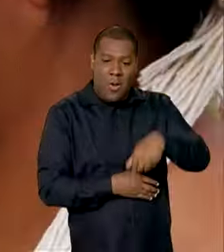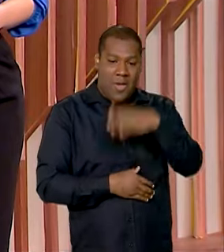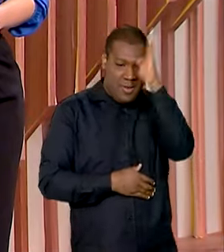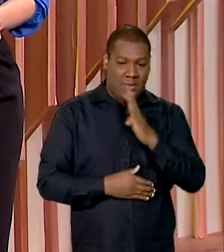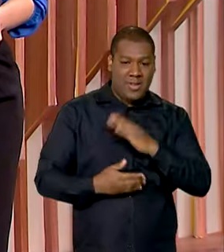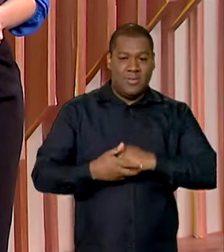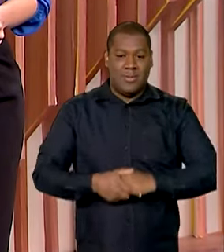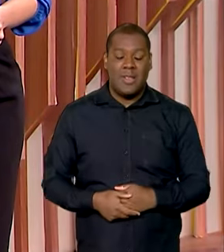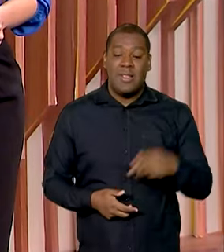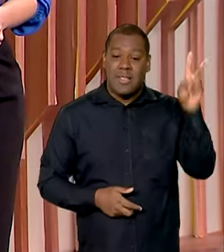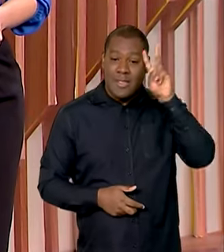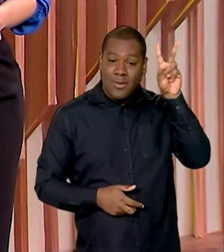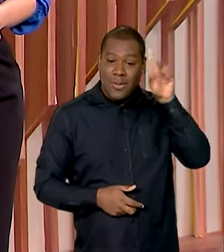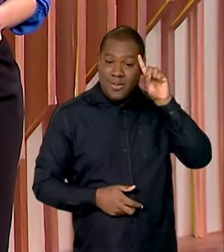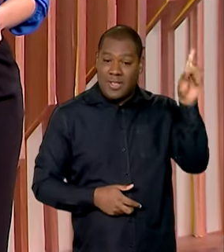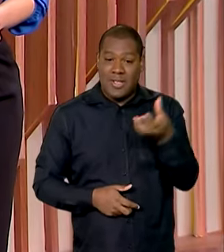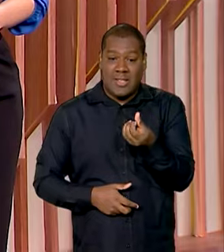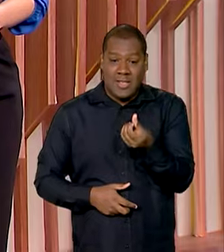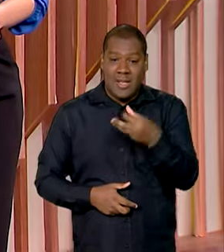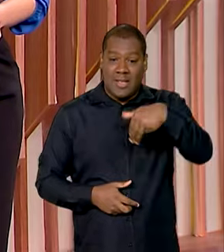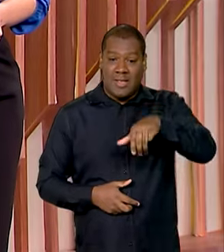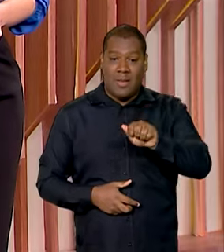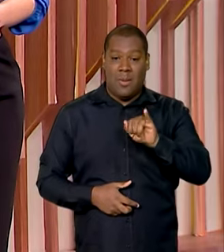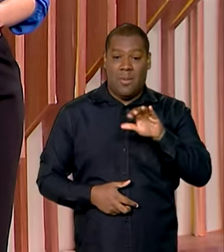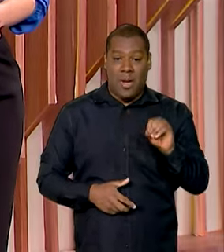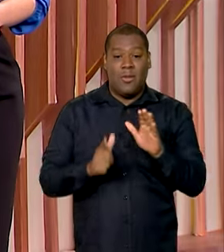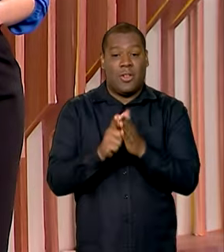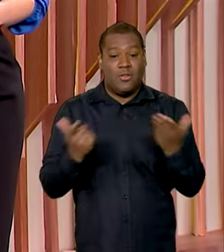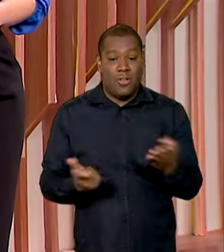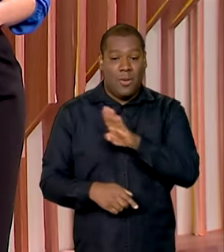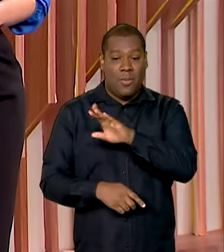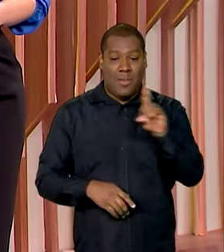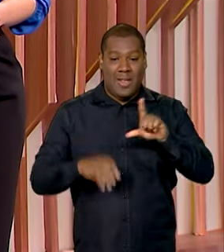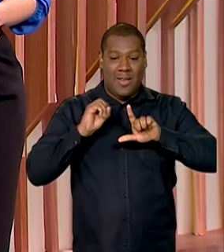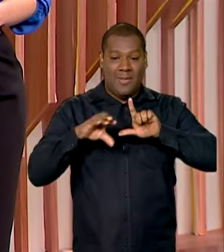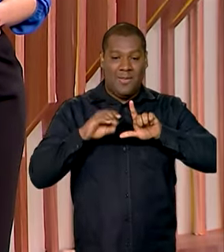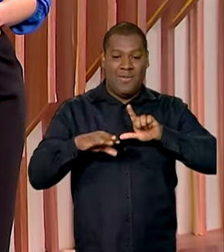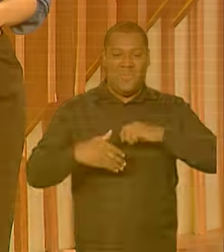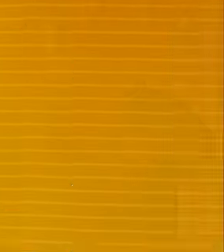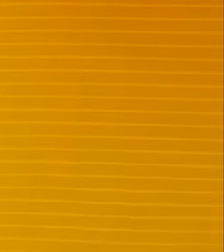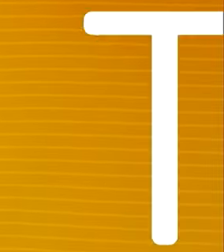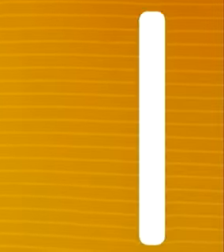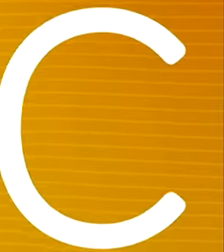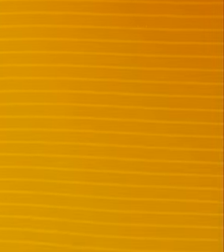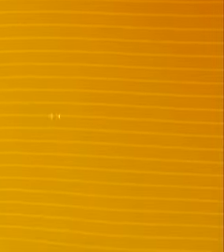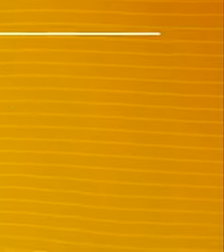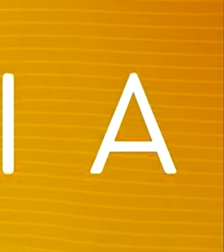Brasil. Segunda-feira, 6 de maio, o Brasil em Dia começa agora.